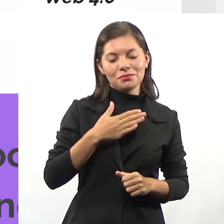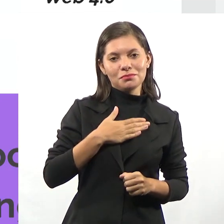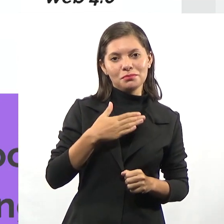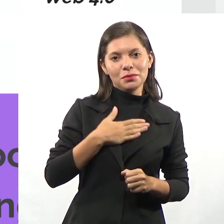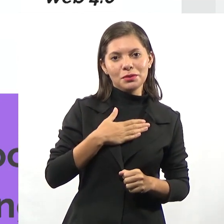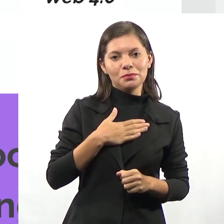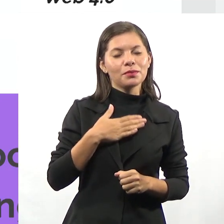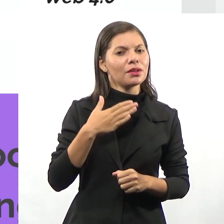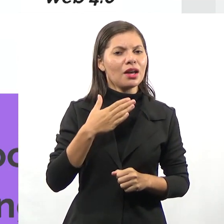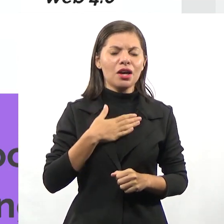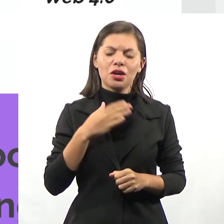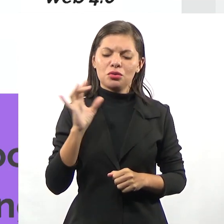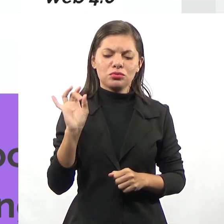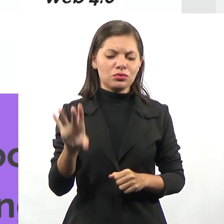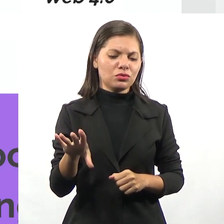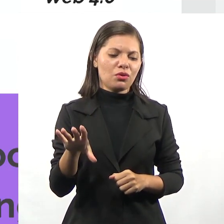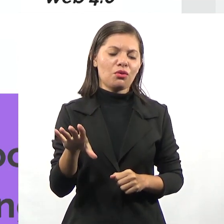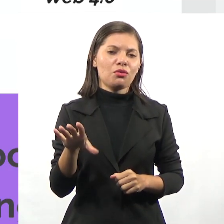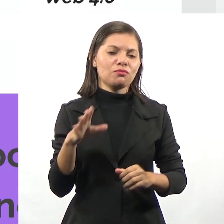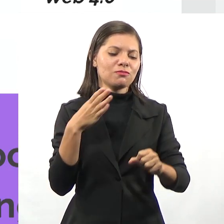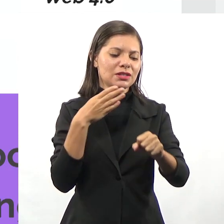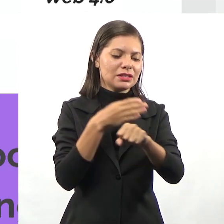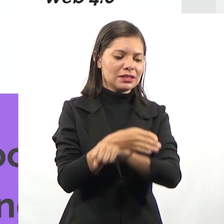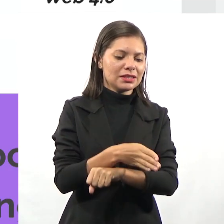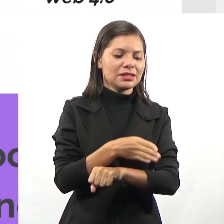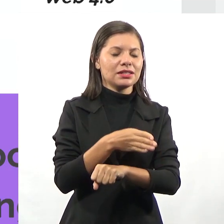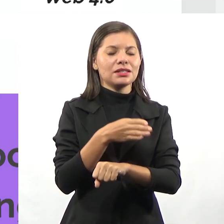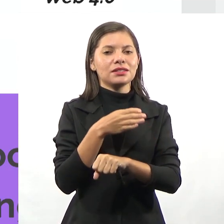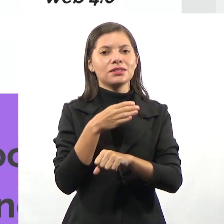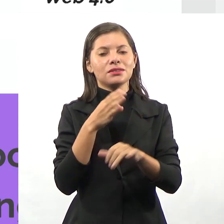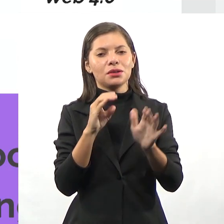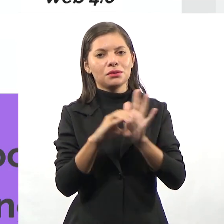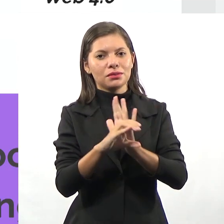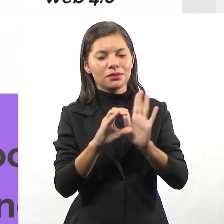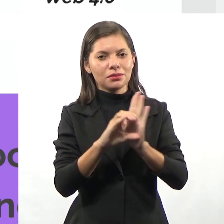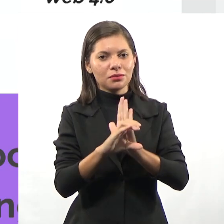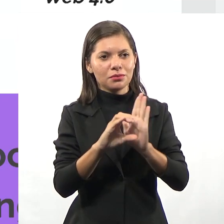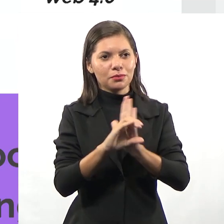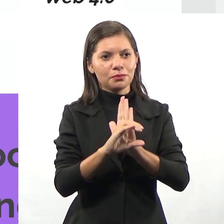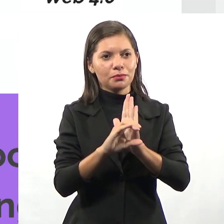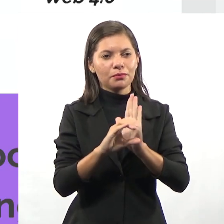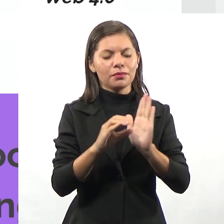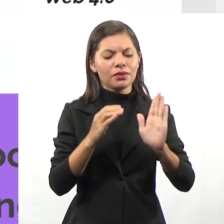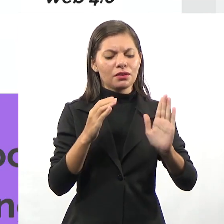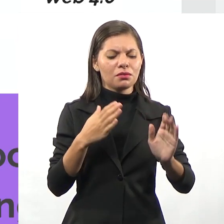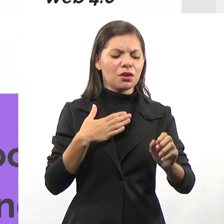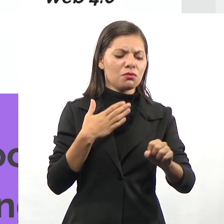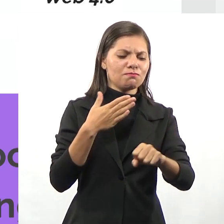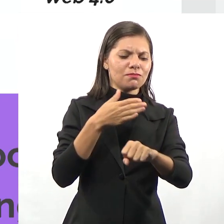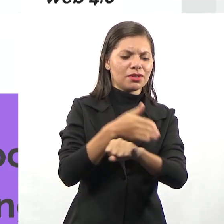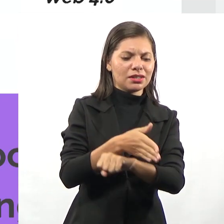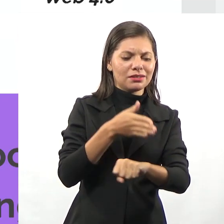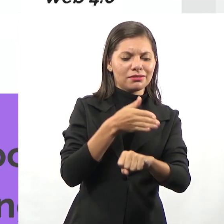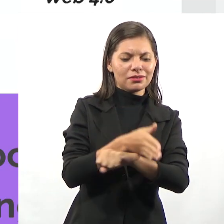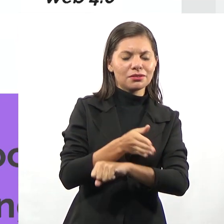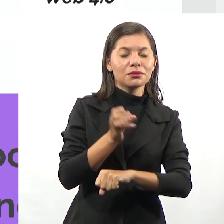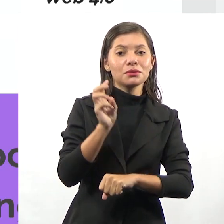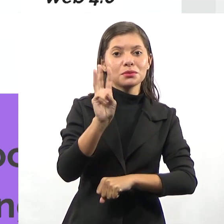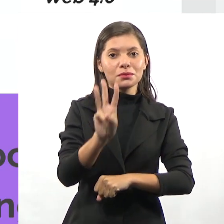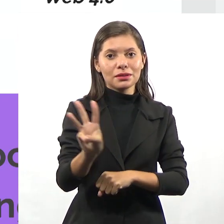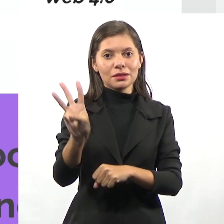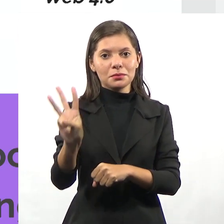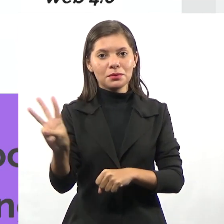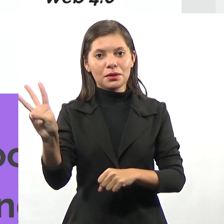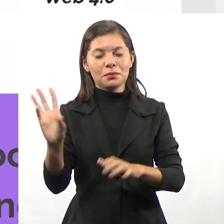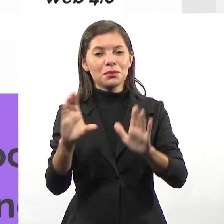a mim. Somente eu vou ter acesso àquela organização de conteúdo. Quando eu entro numa rede social, o